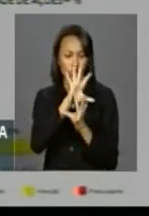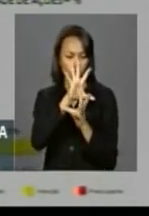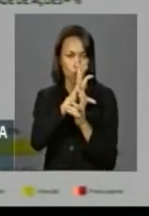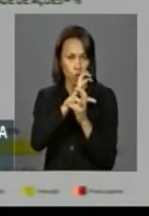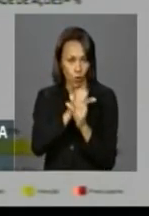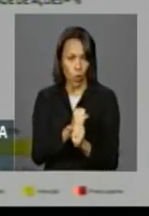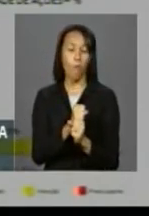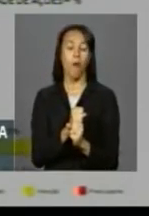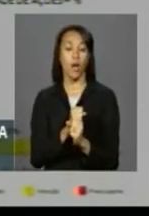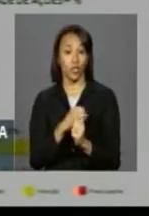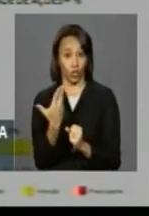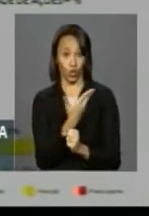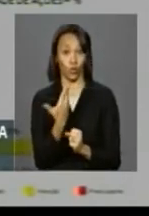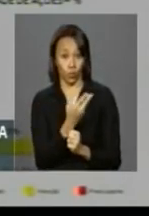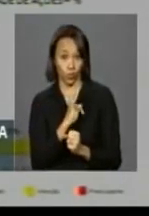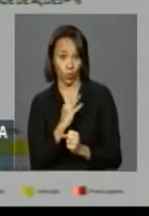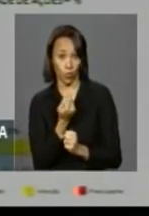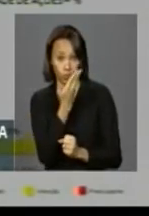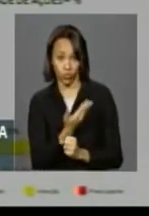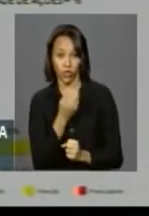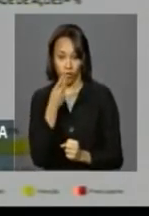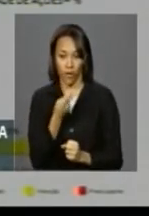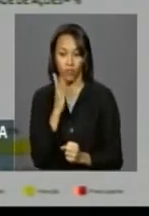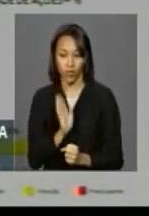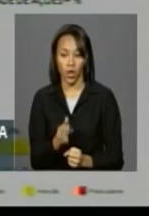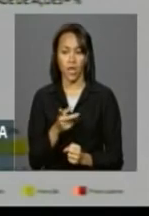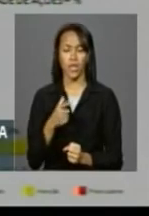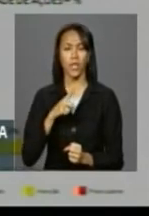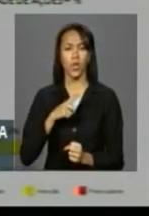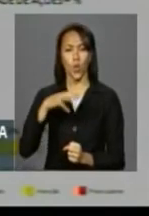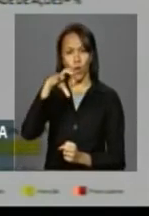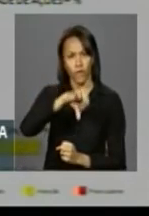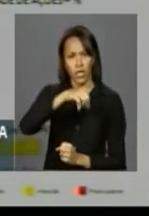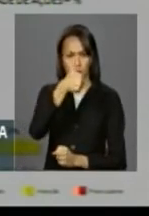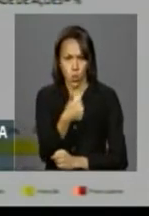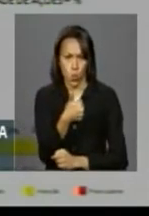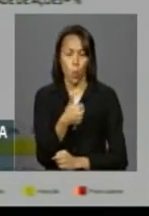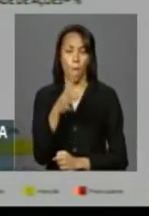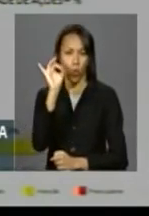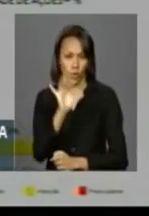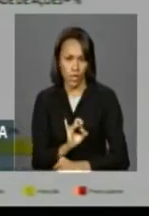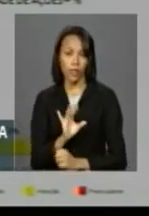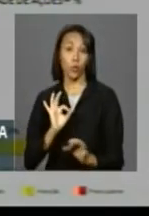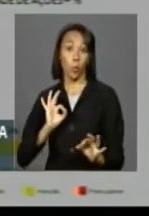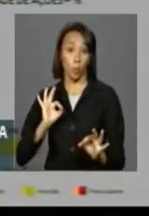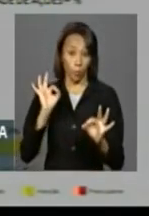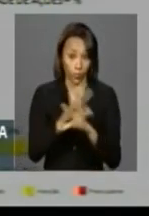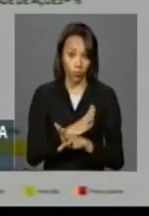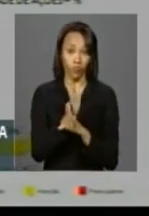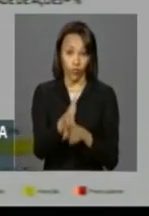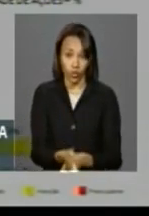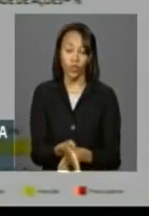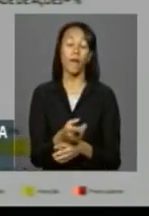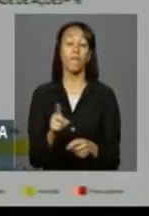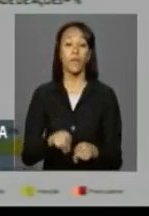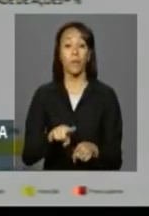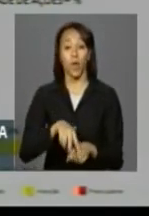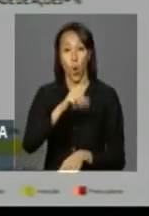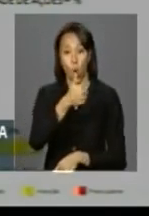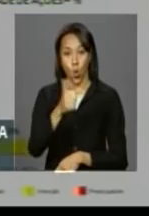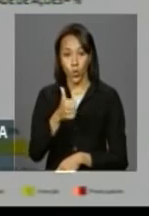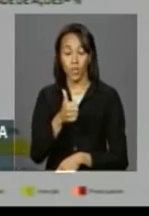obras desses eixos citados anteriormente, eu tenho hoje 91% concluído e adequado, sendo que